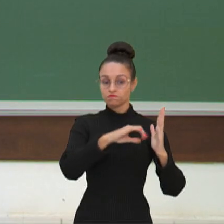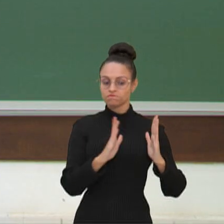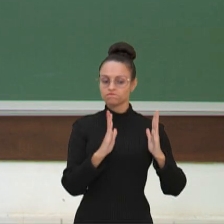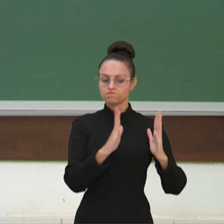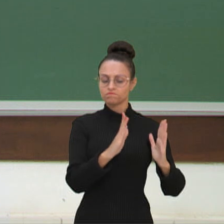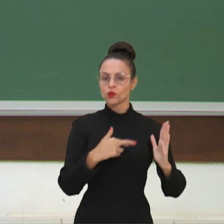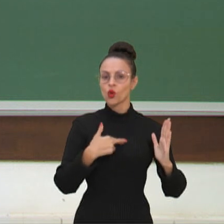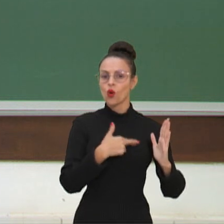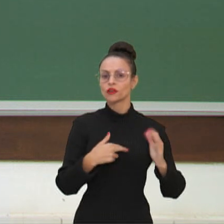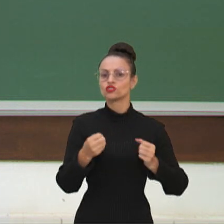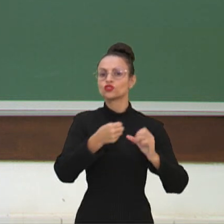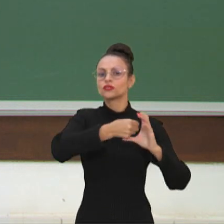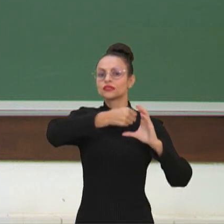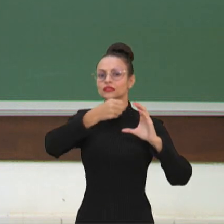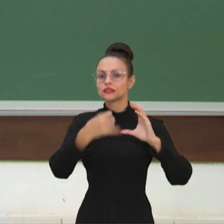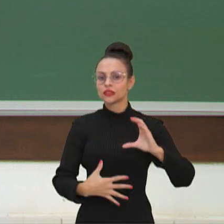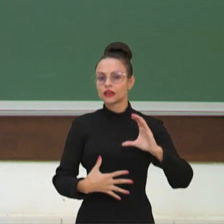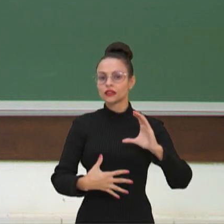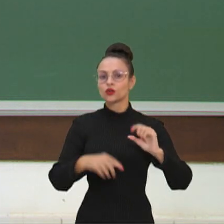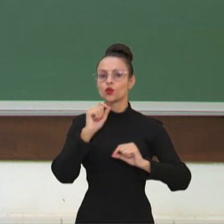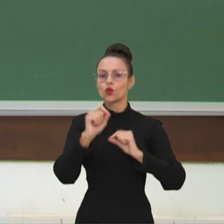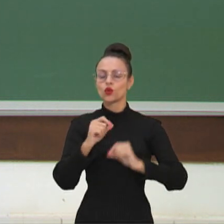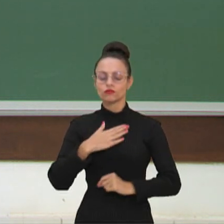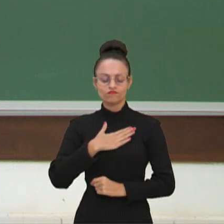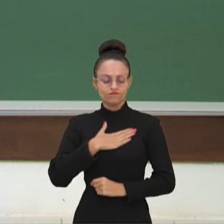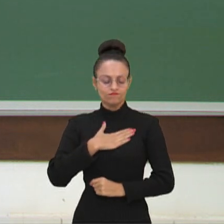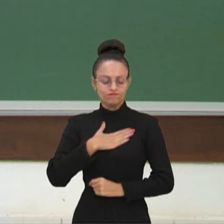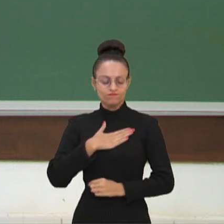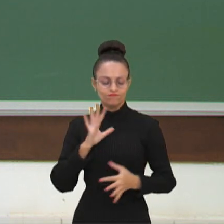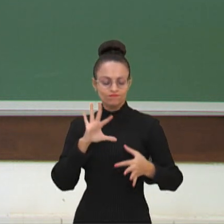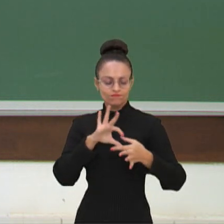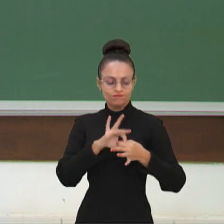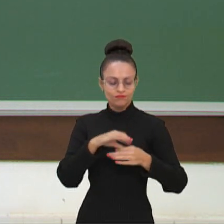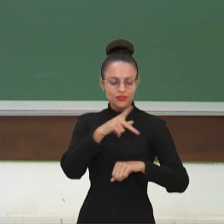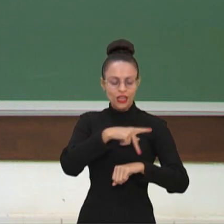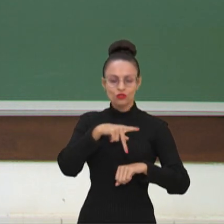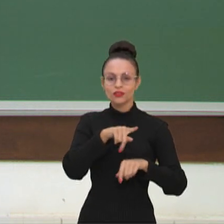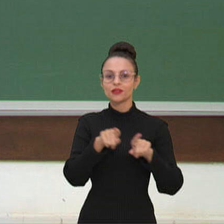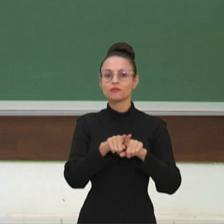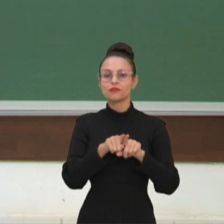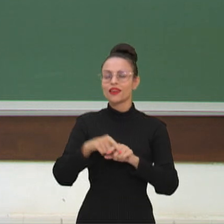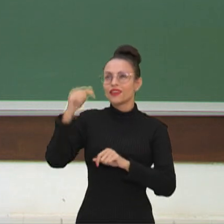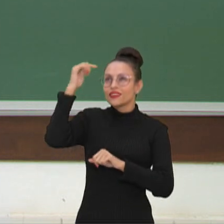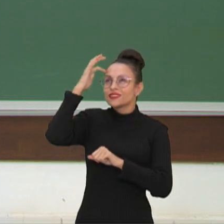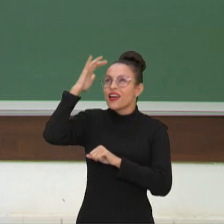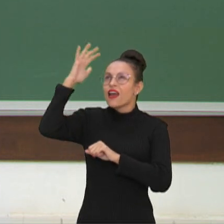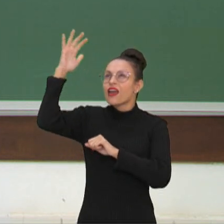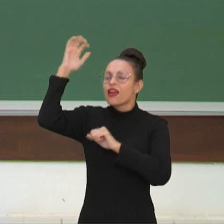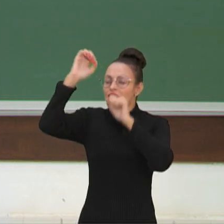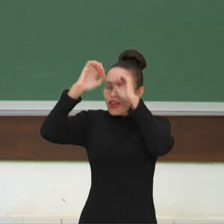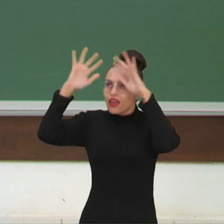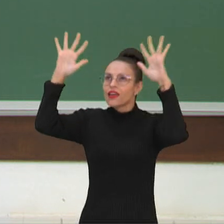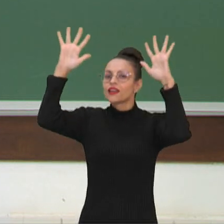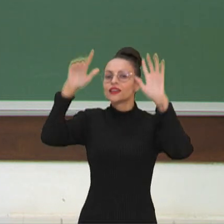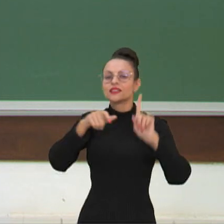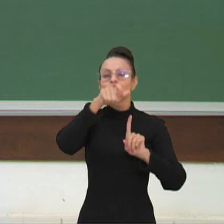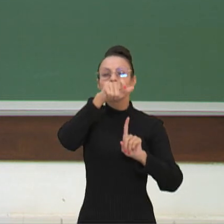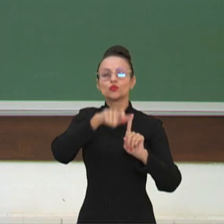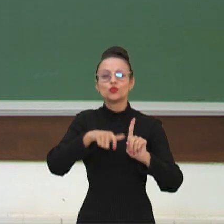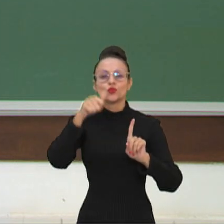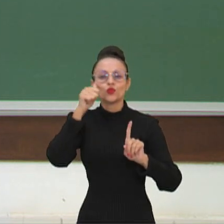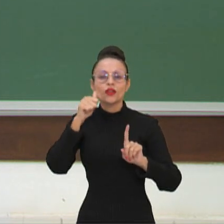escrito é importante, né? Então aqui, o que nós temos? O Machado de Assis. Não precisa nem dizer que ele foi,